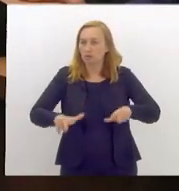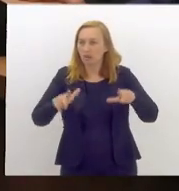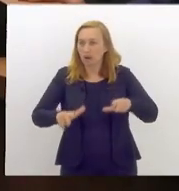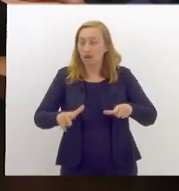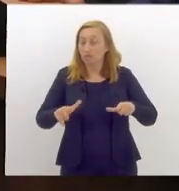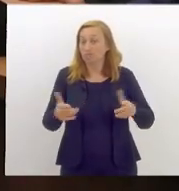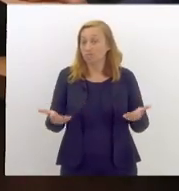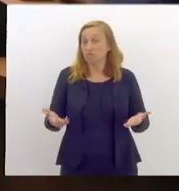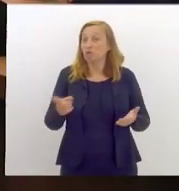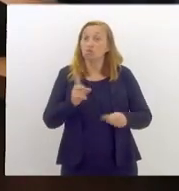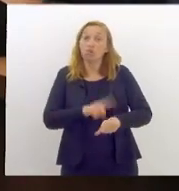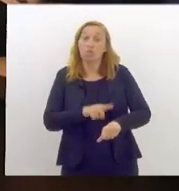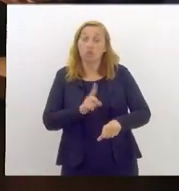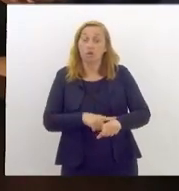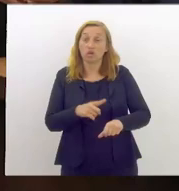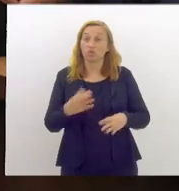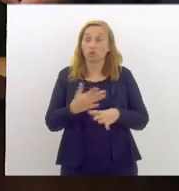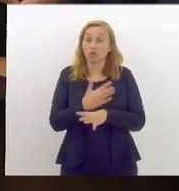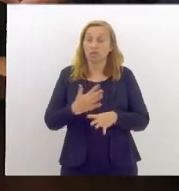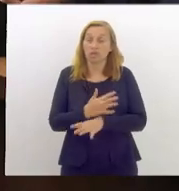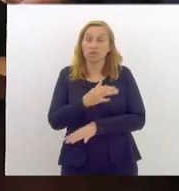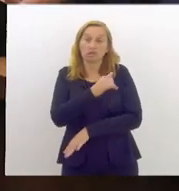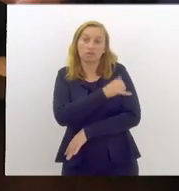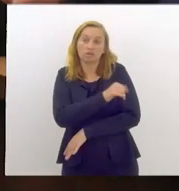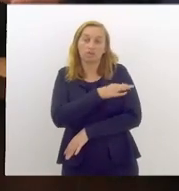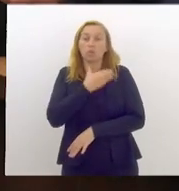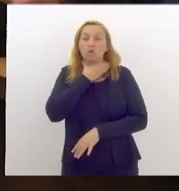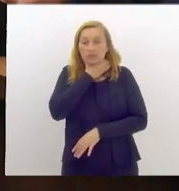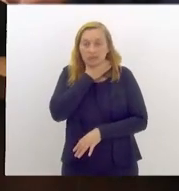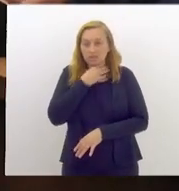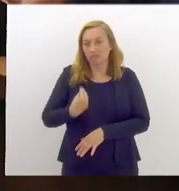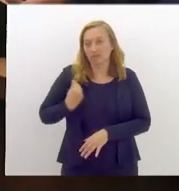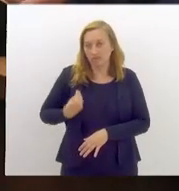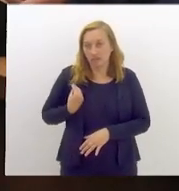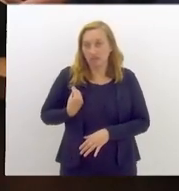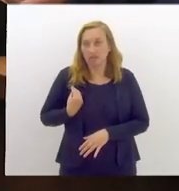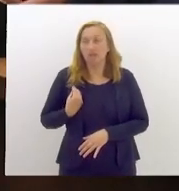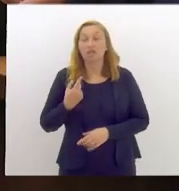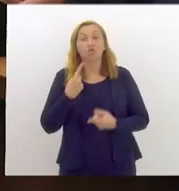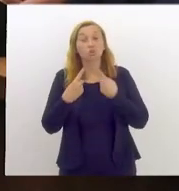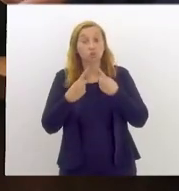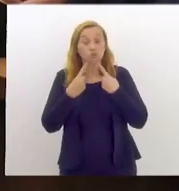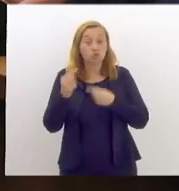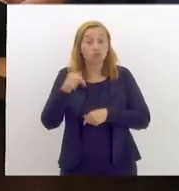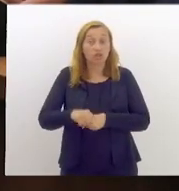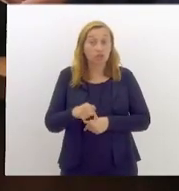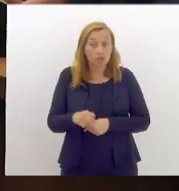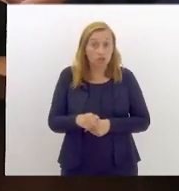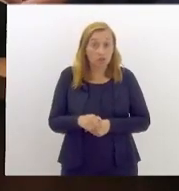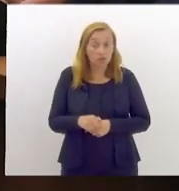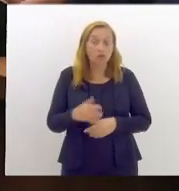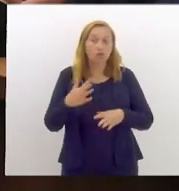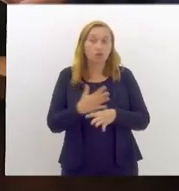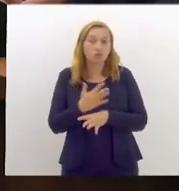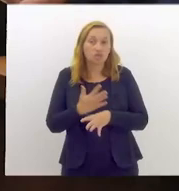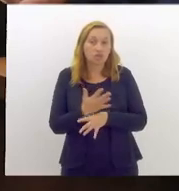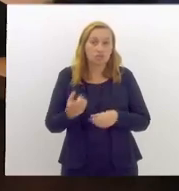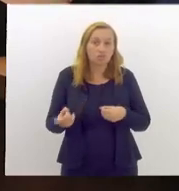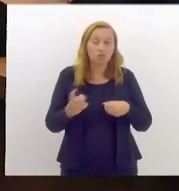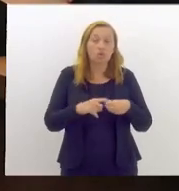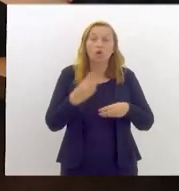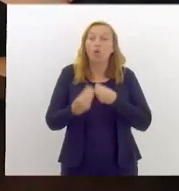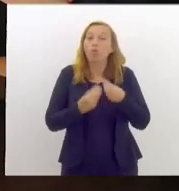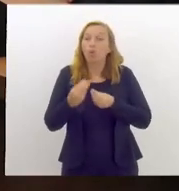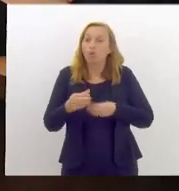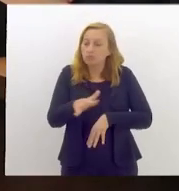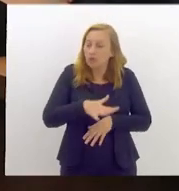dessa no momento em que o centro da cidade passa pela crise que está passando a gente tem que estar discutindo aqui a revitalização do centro Como